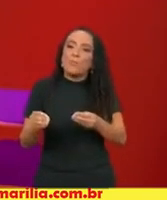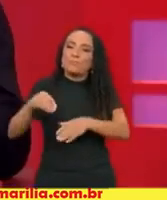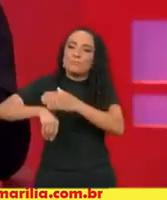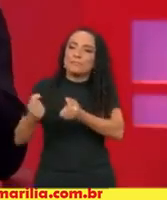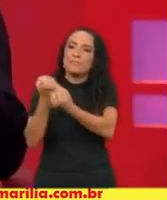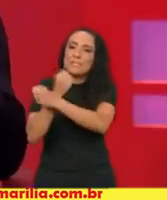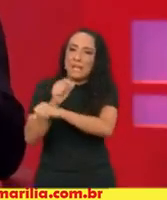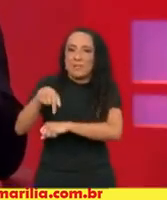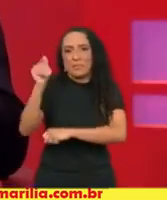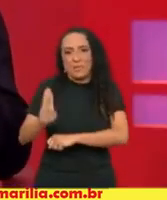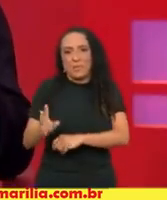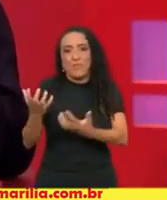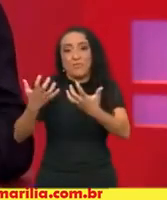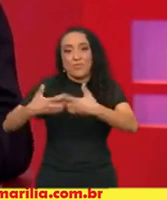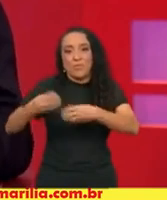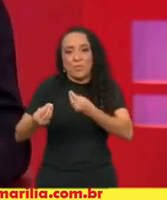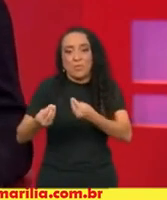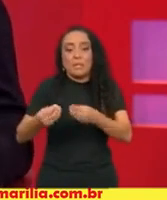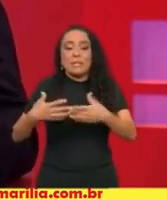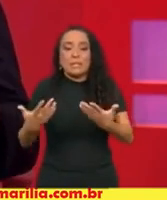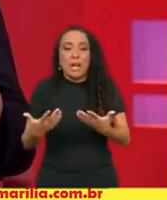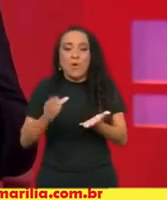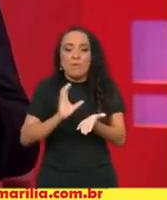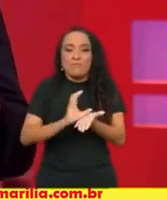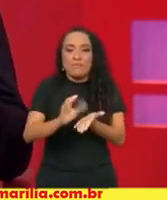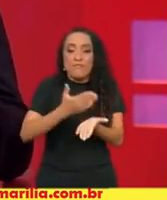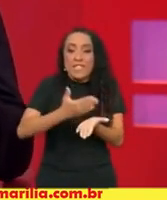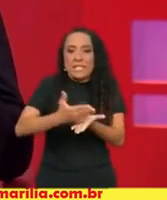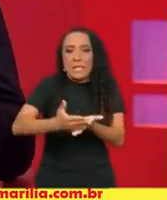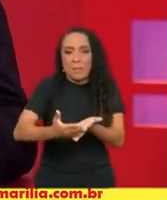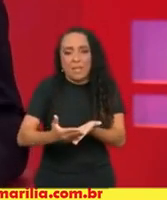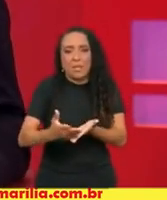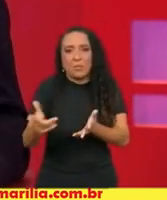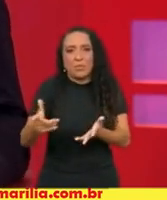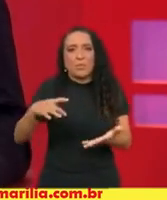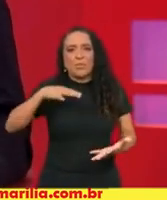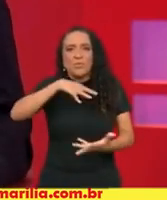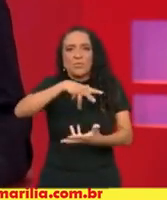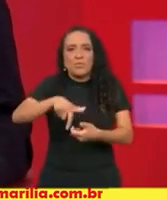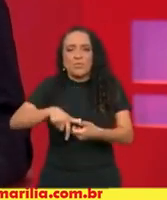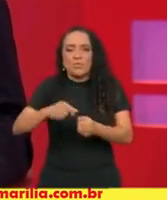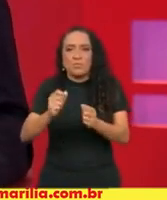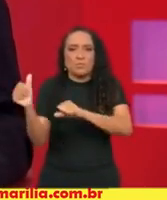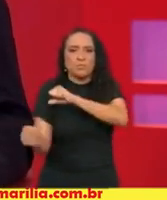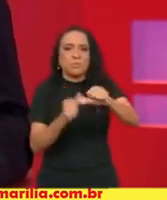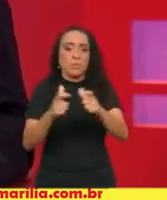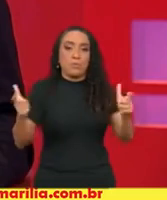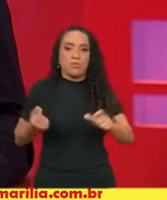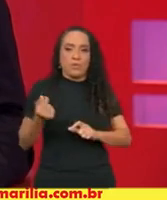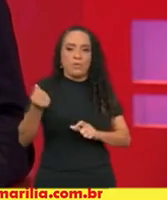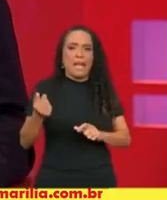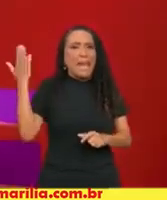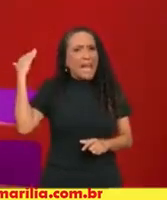verdade, aceita isso. A ideia que a gente tem de financiarização, ou essa ideia de que o mundo vira uma imensa bolsa de valores, na época já era muito